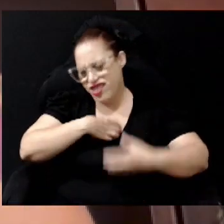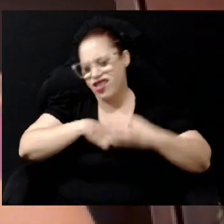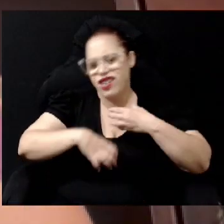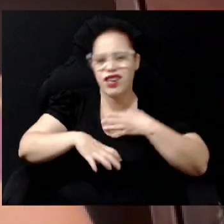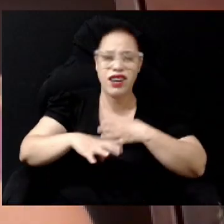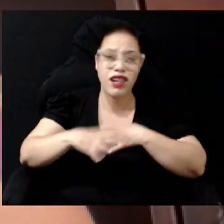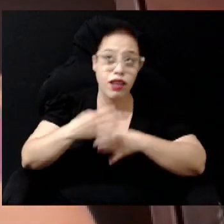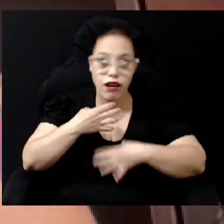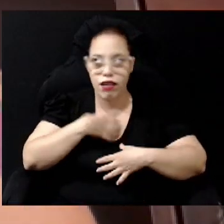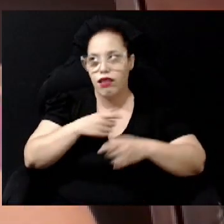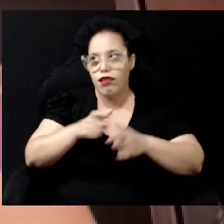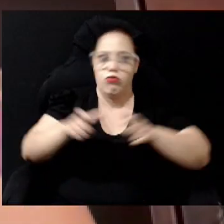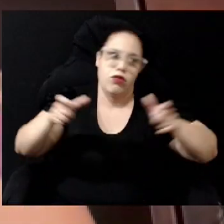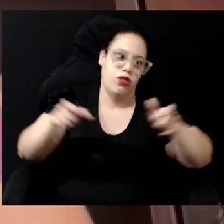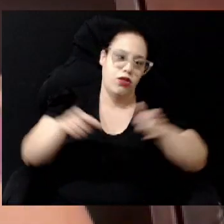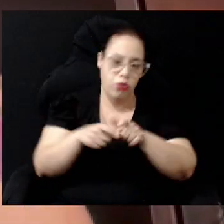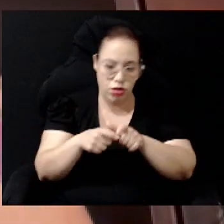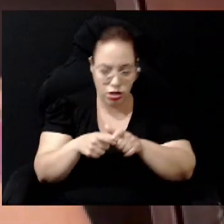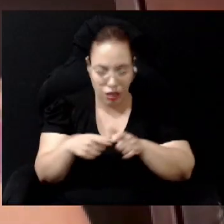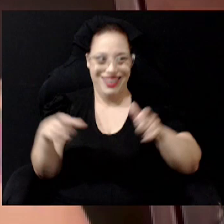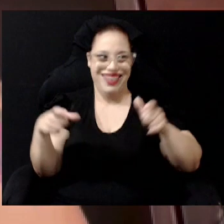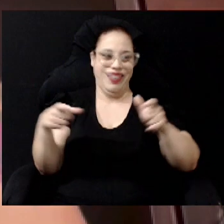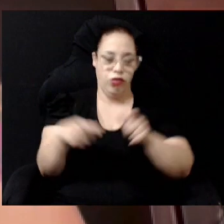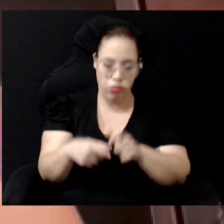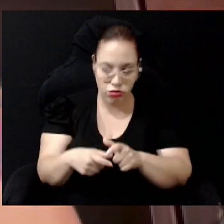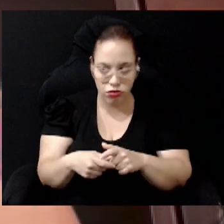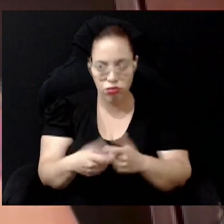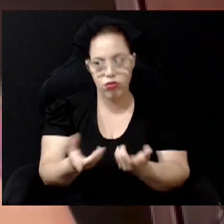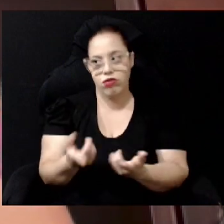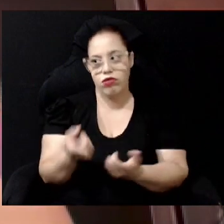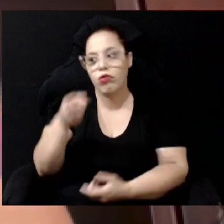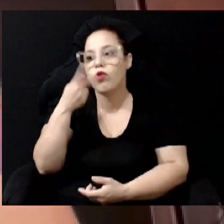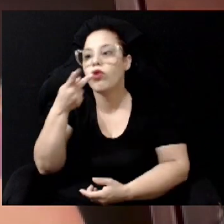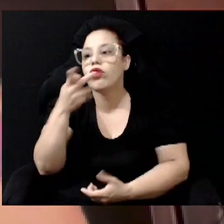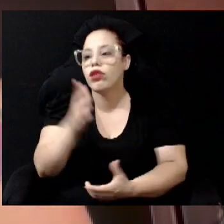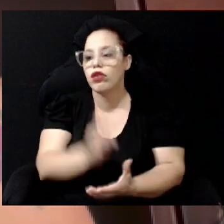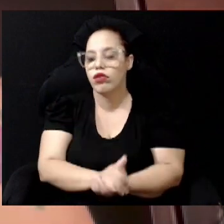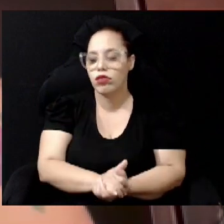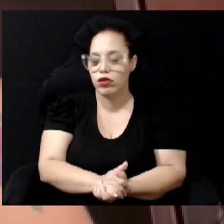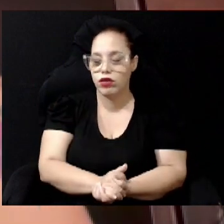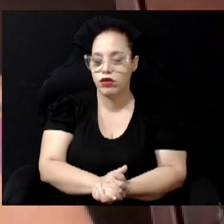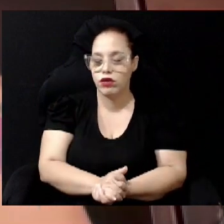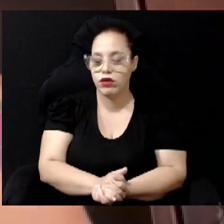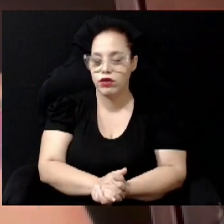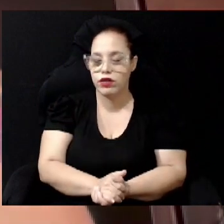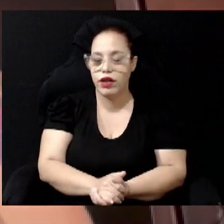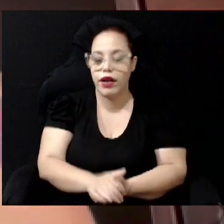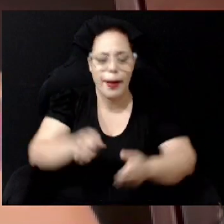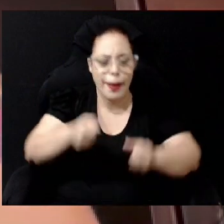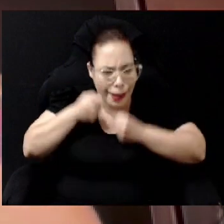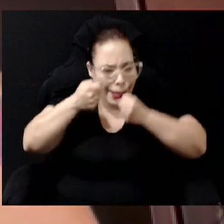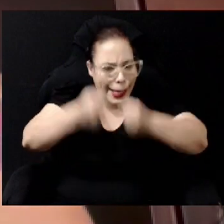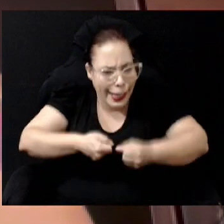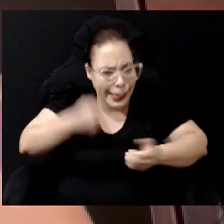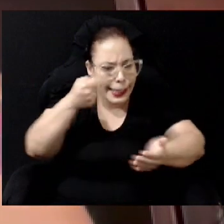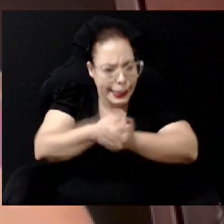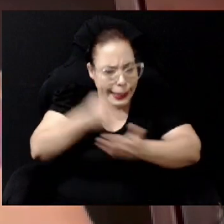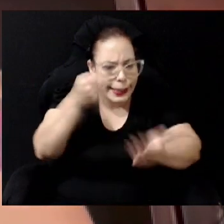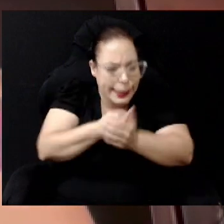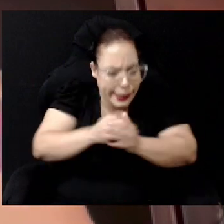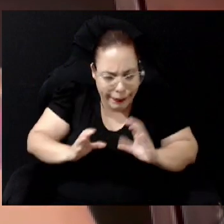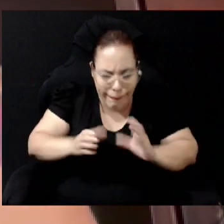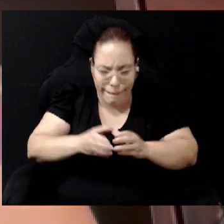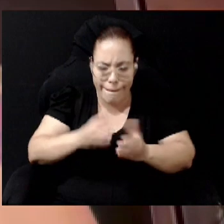né? Mas como você disse, quando a gente se engaja em grupos e começa